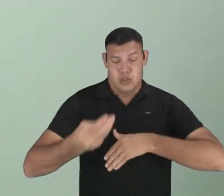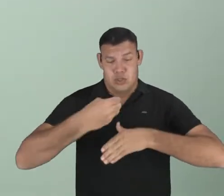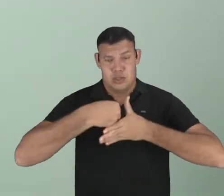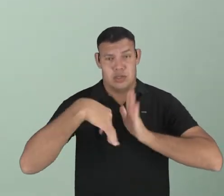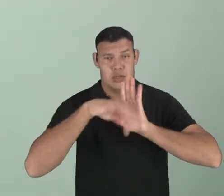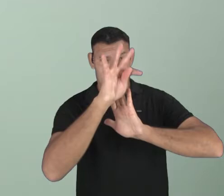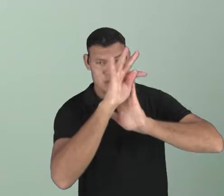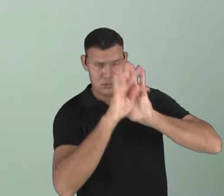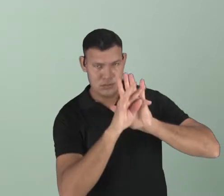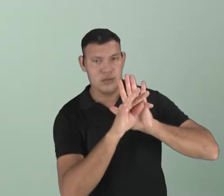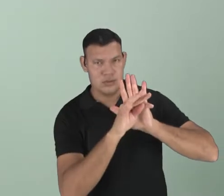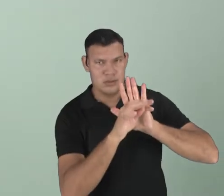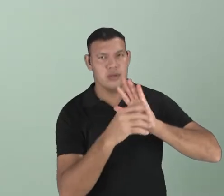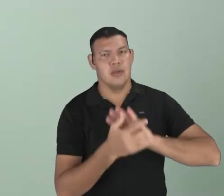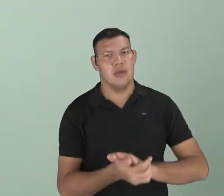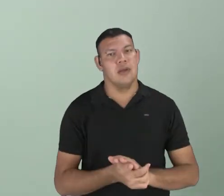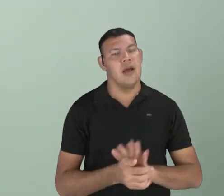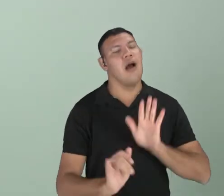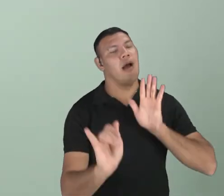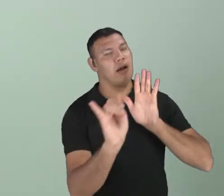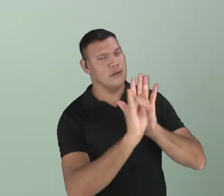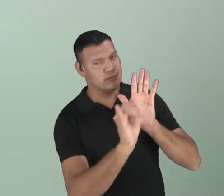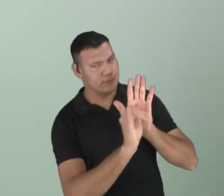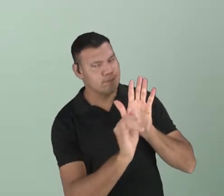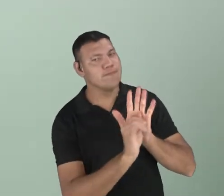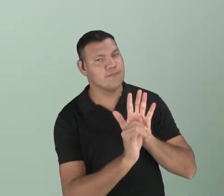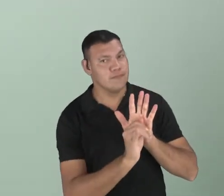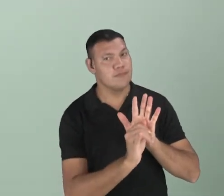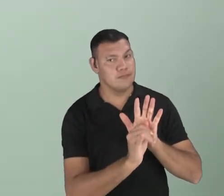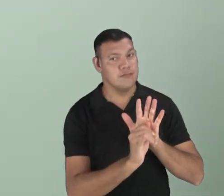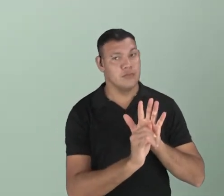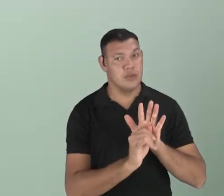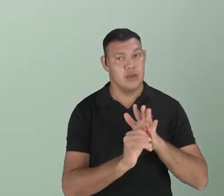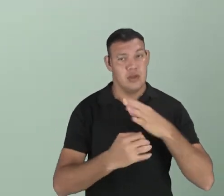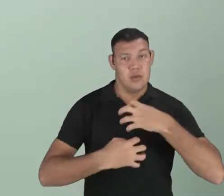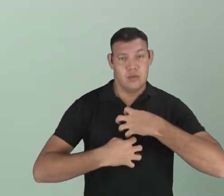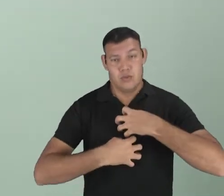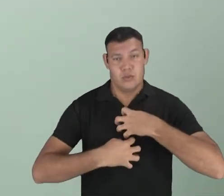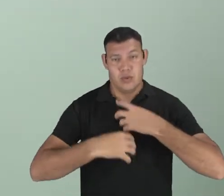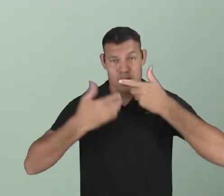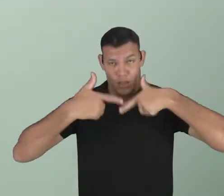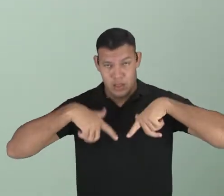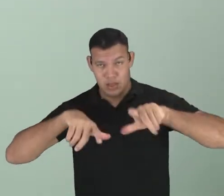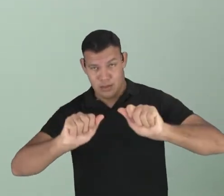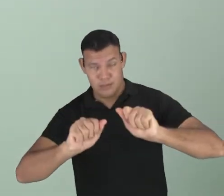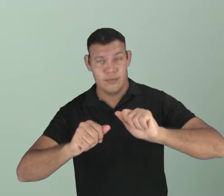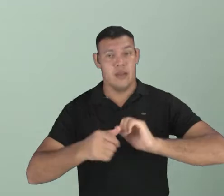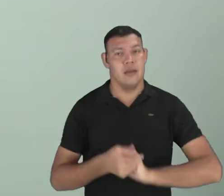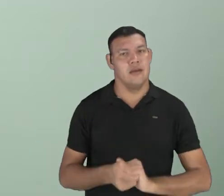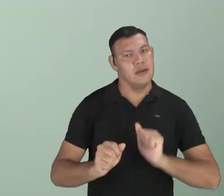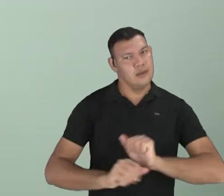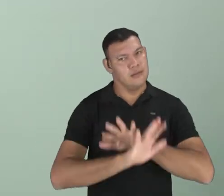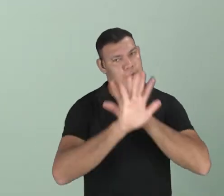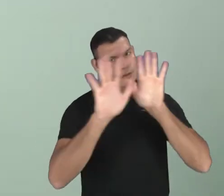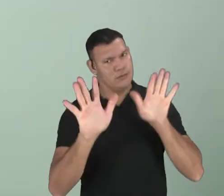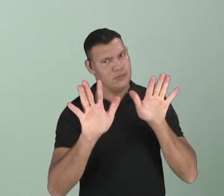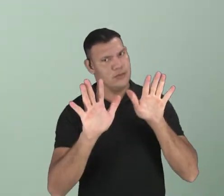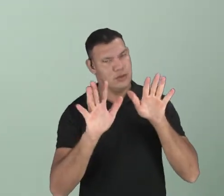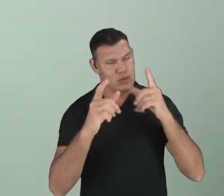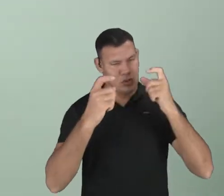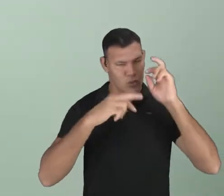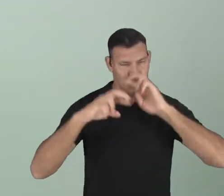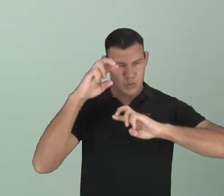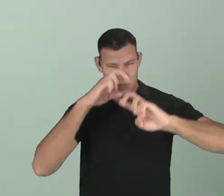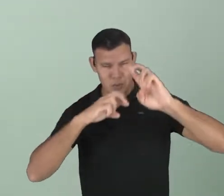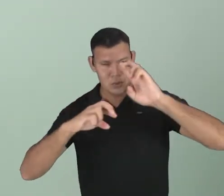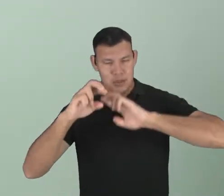dentro do texto para poder identificar a função da linguagem. E claro, que você verificando isso,